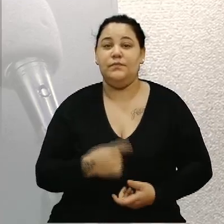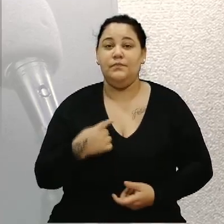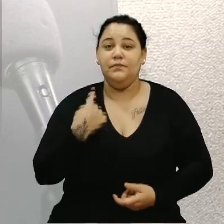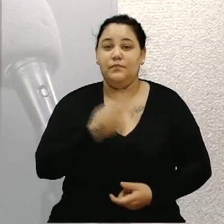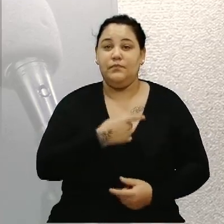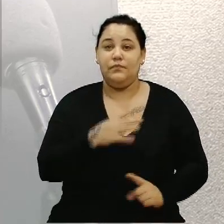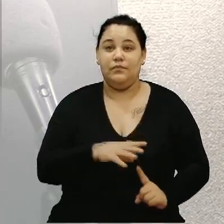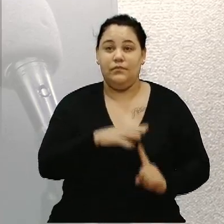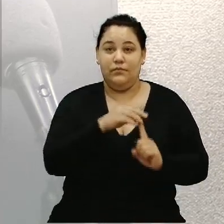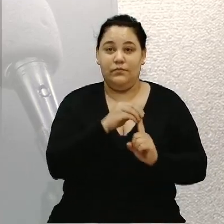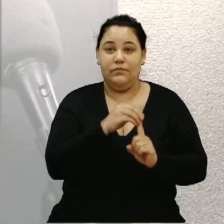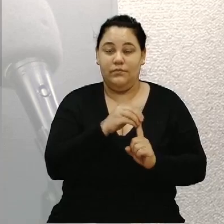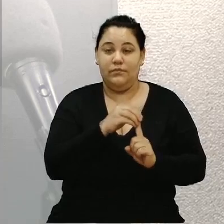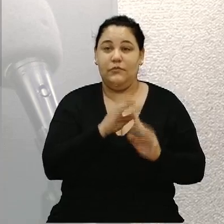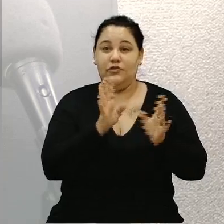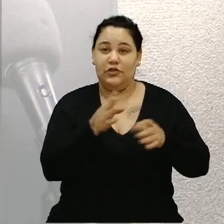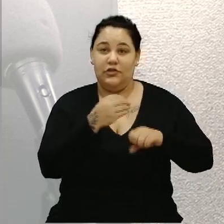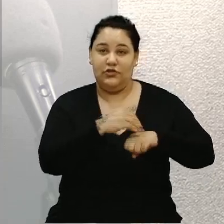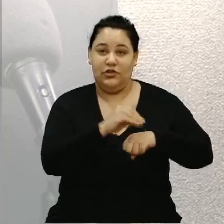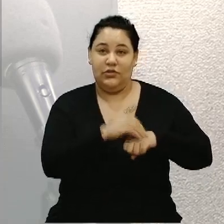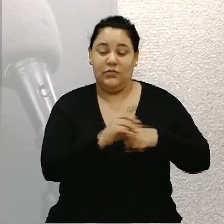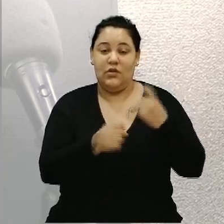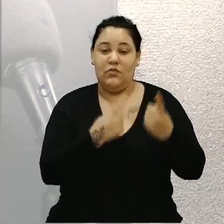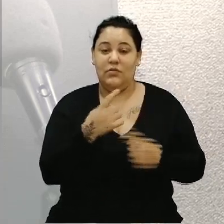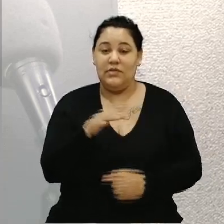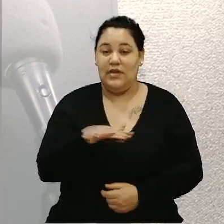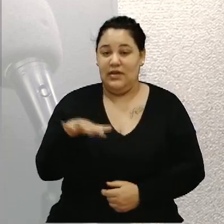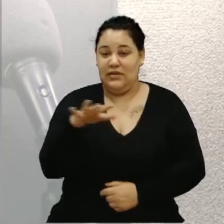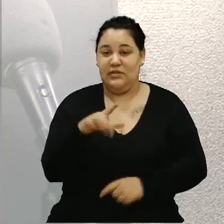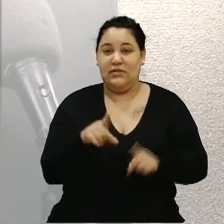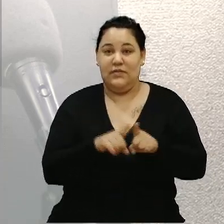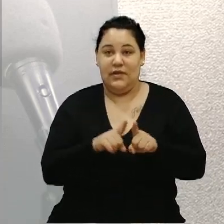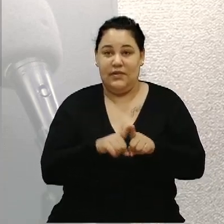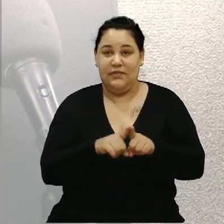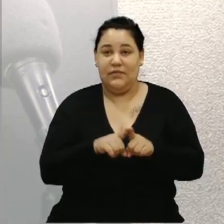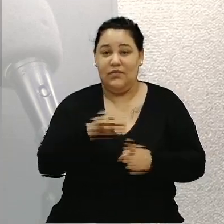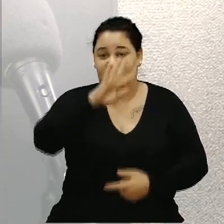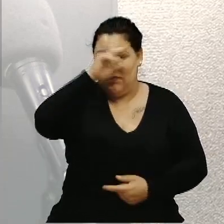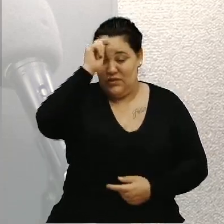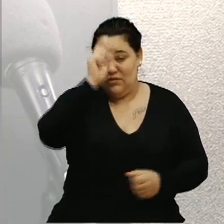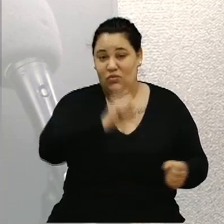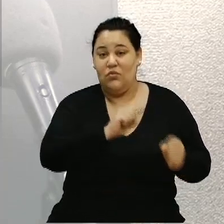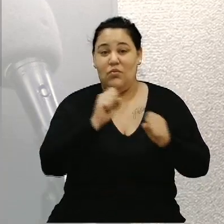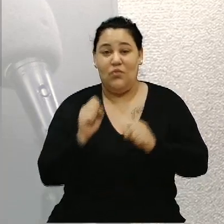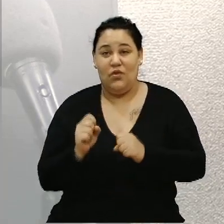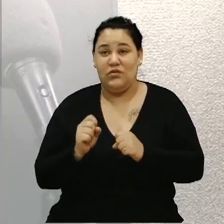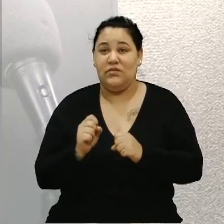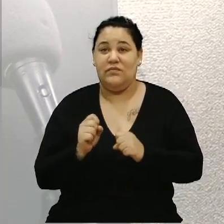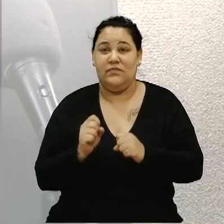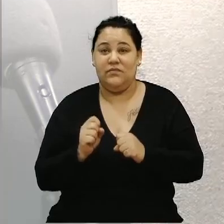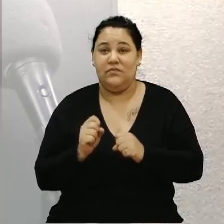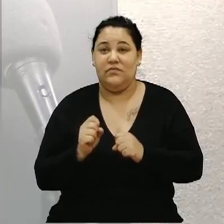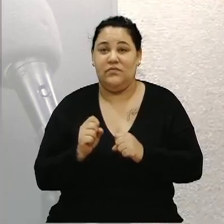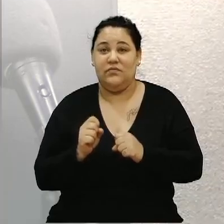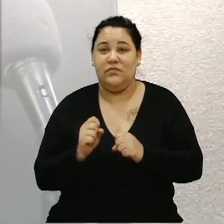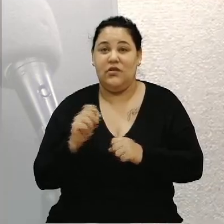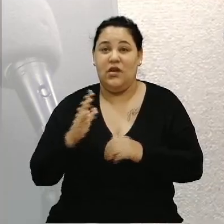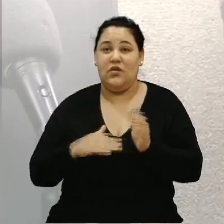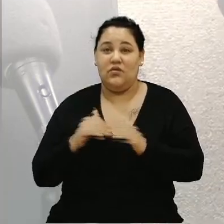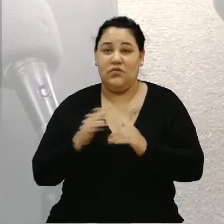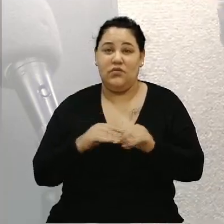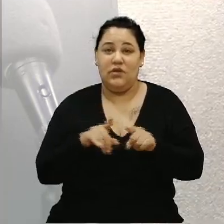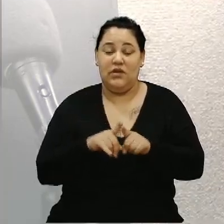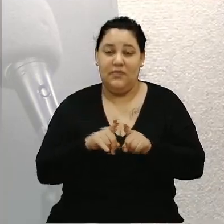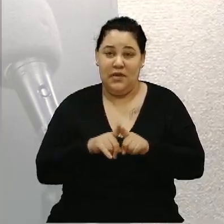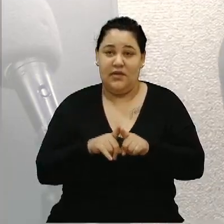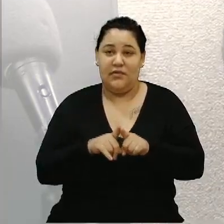inclusive, já indicamos algumas áreas para que o município possa construir